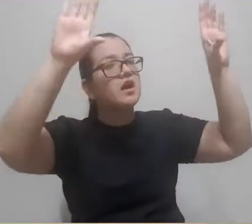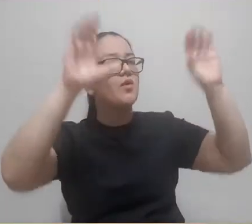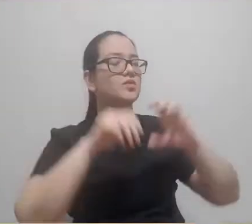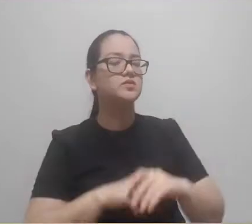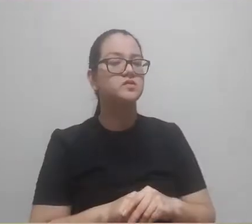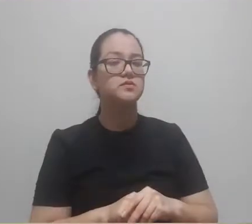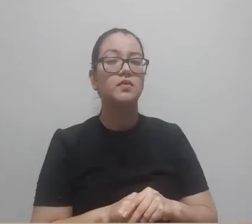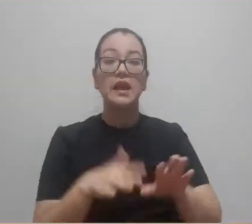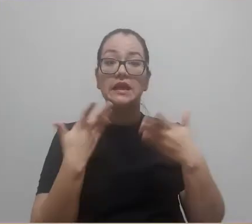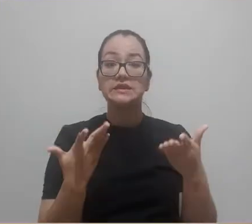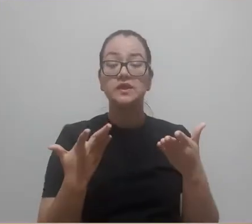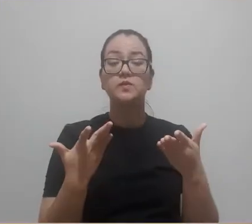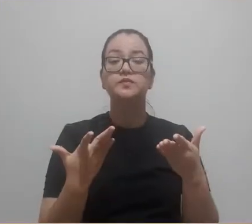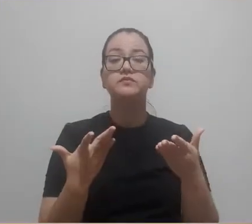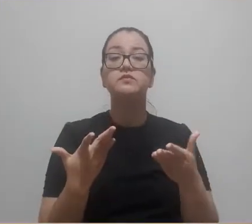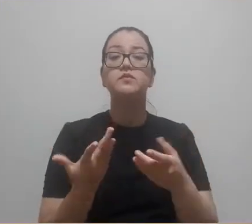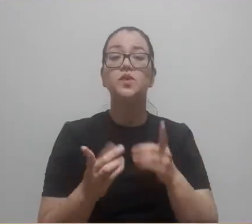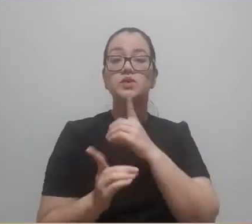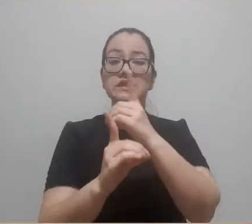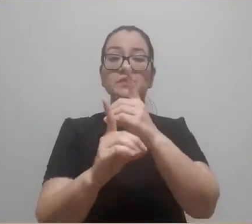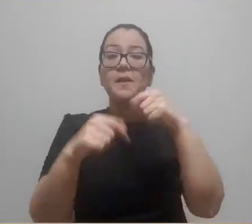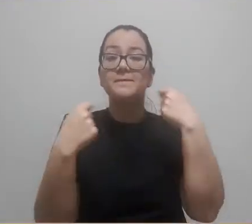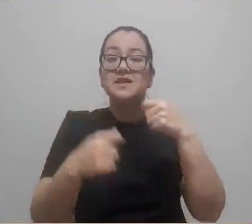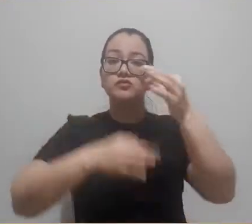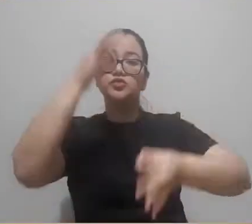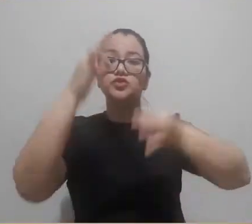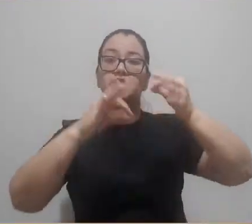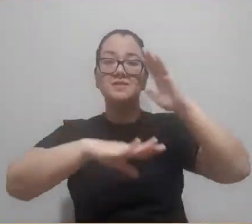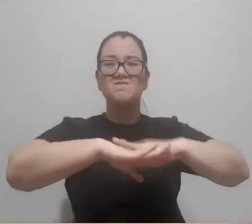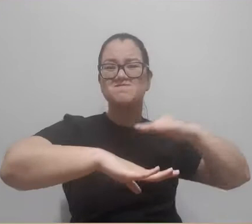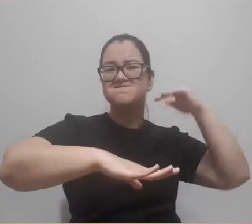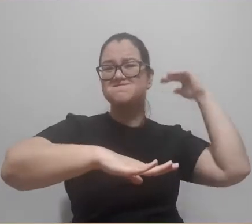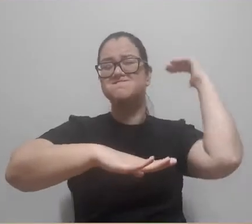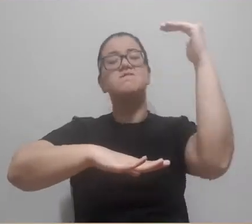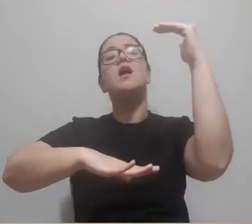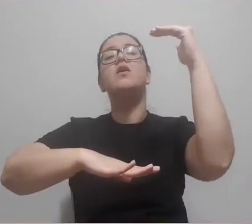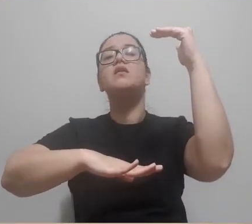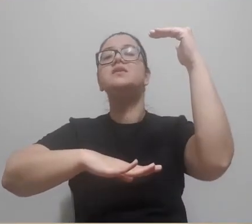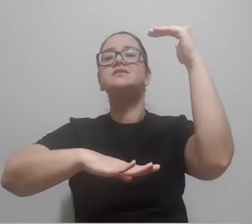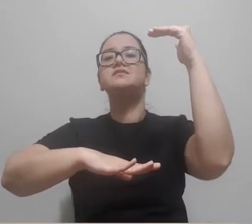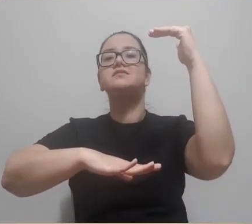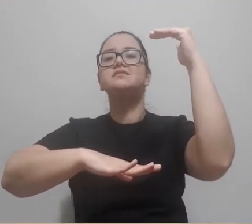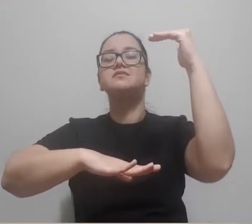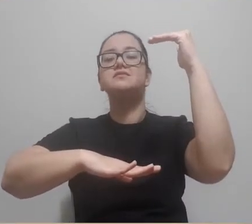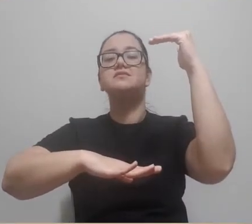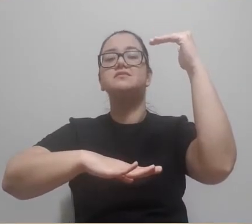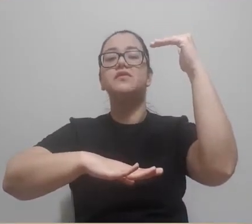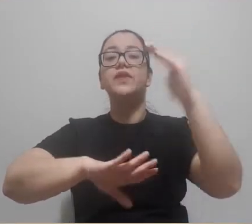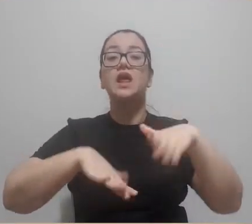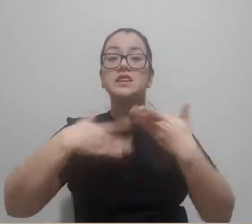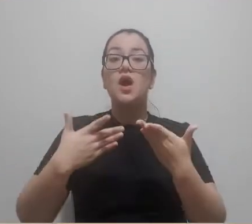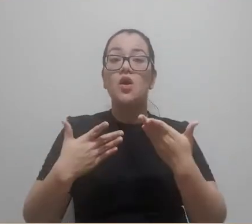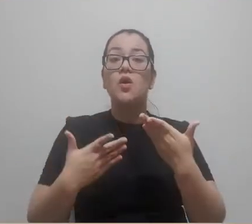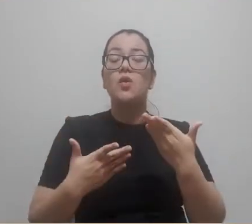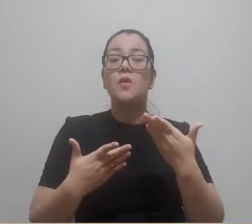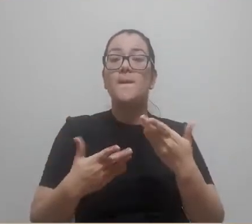que fosse além daquela apresentada pelos seus grandes líderes, pelos judeus, pelos escribas e fariseus que estavam vivendo ali. Ou seja,